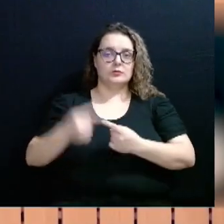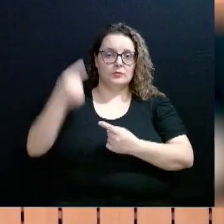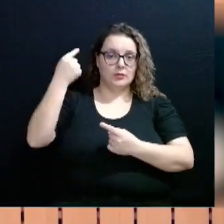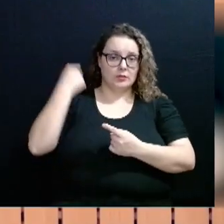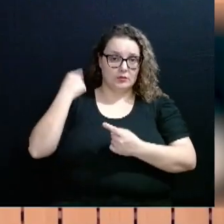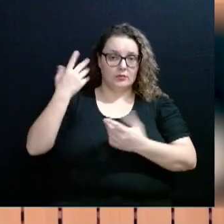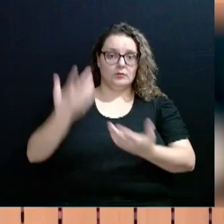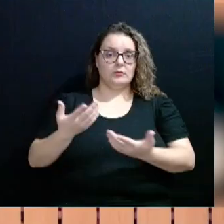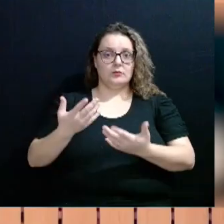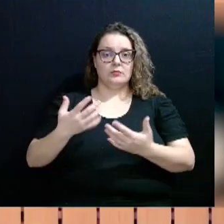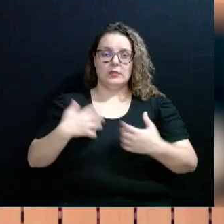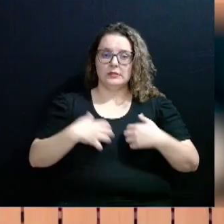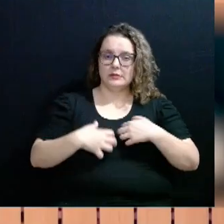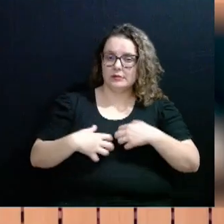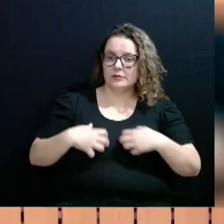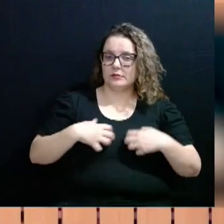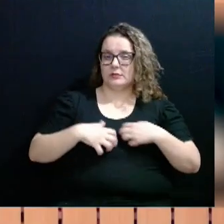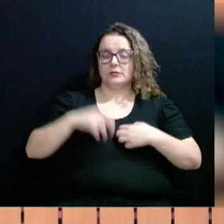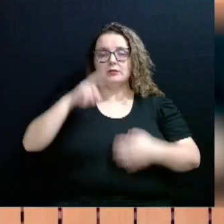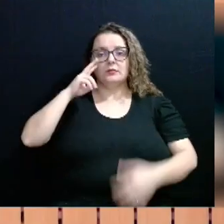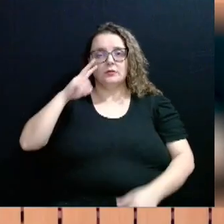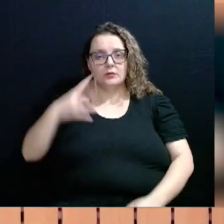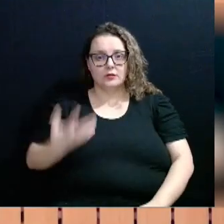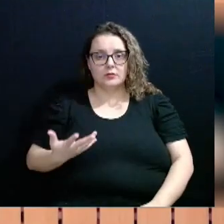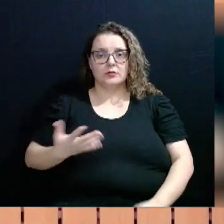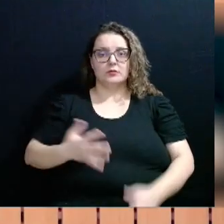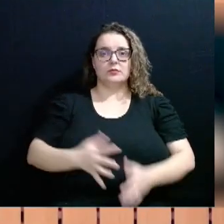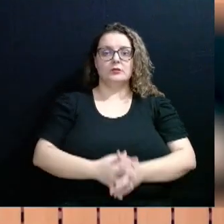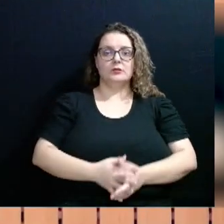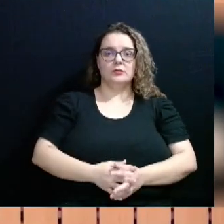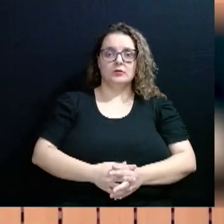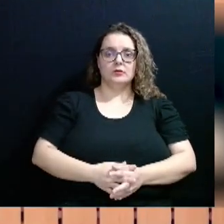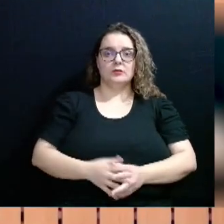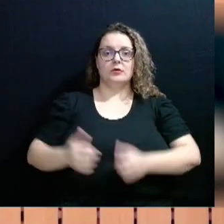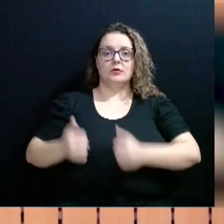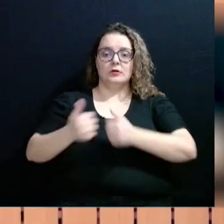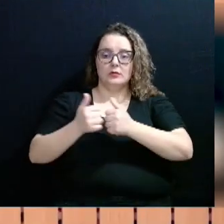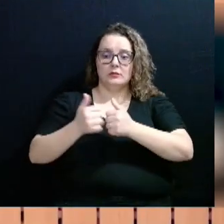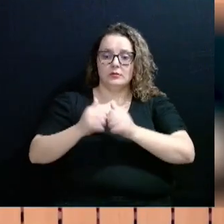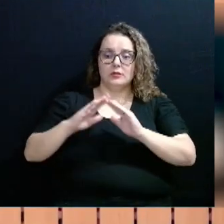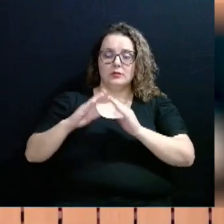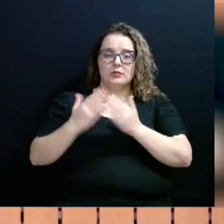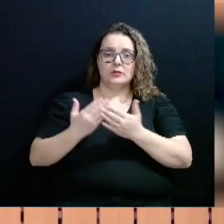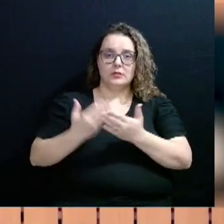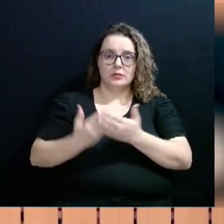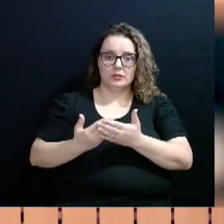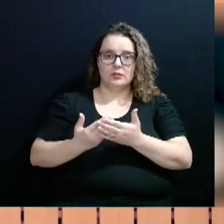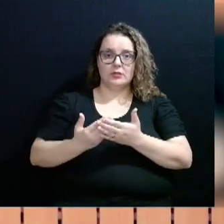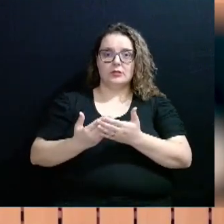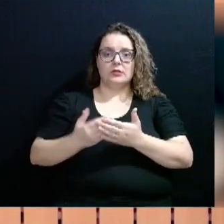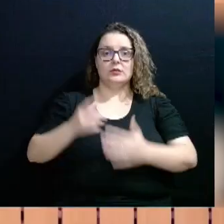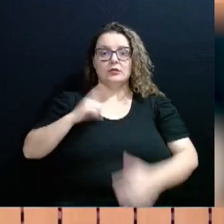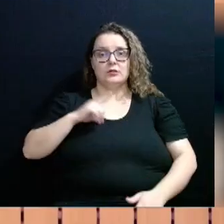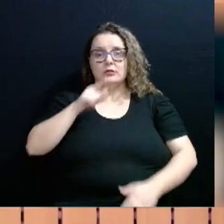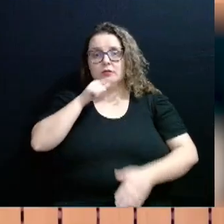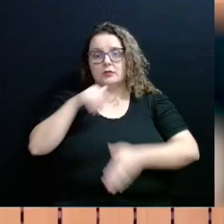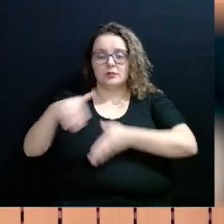que a gente via ali no entorno da escola, né? A gente tem o córrego, como o